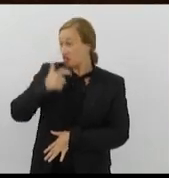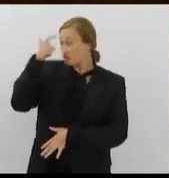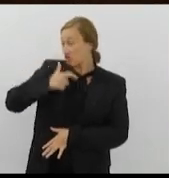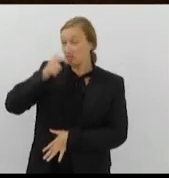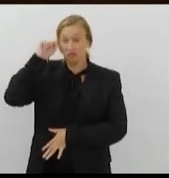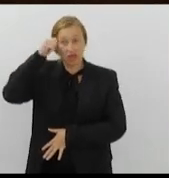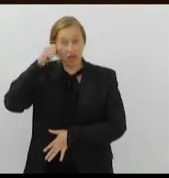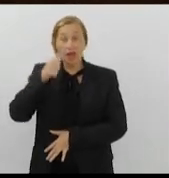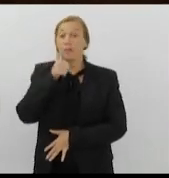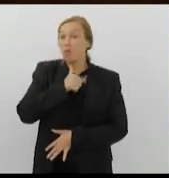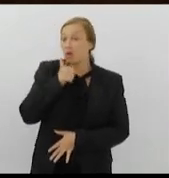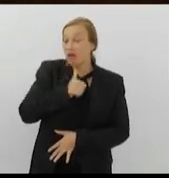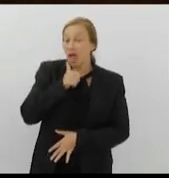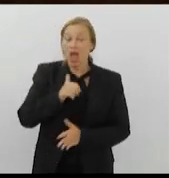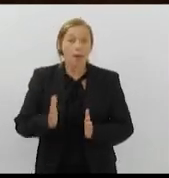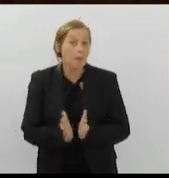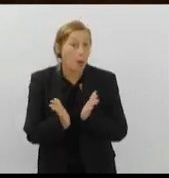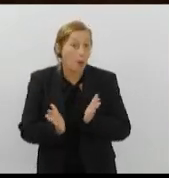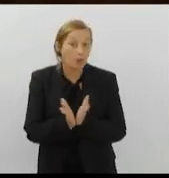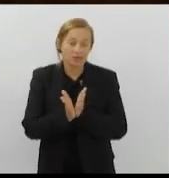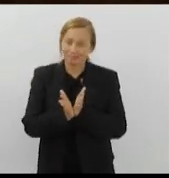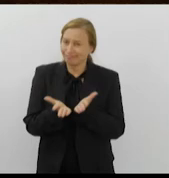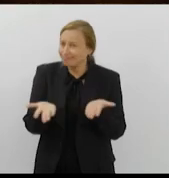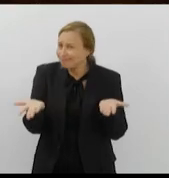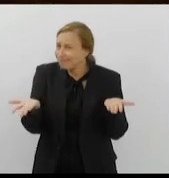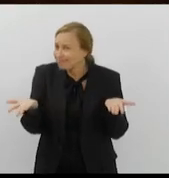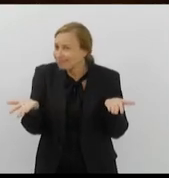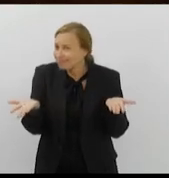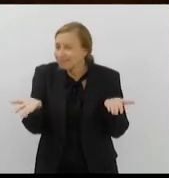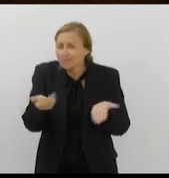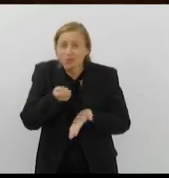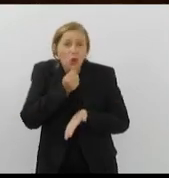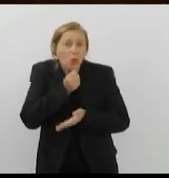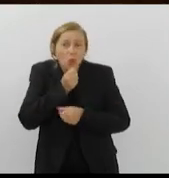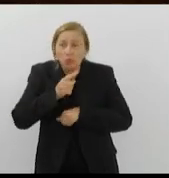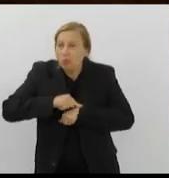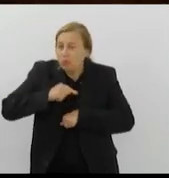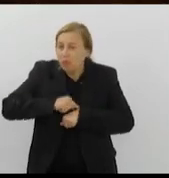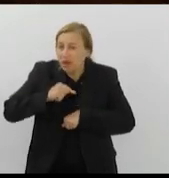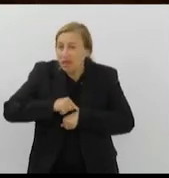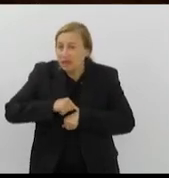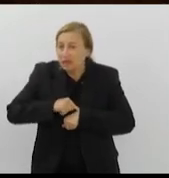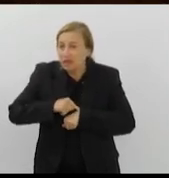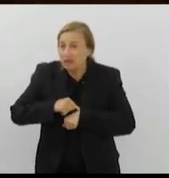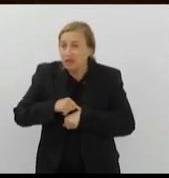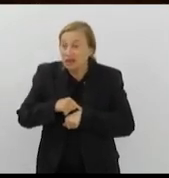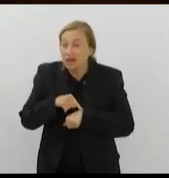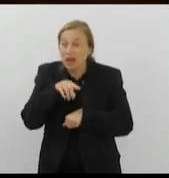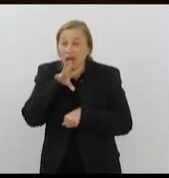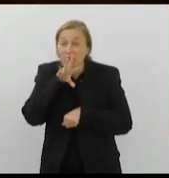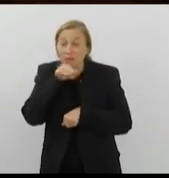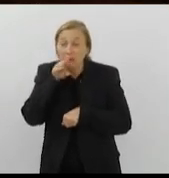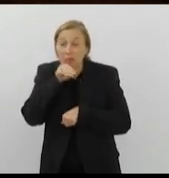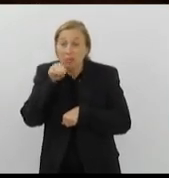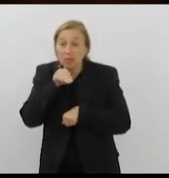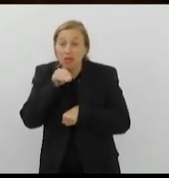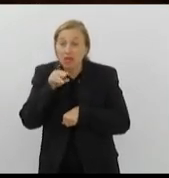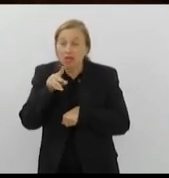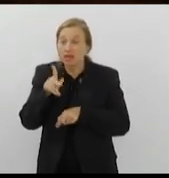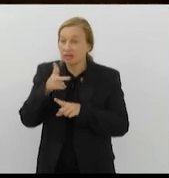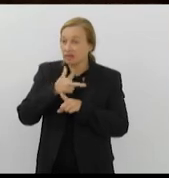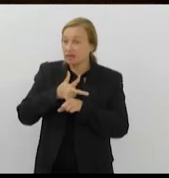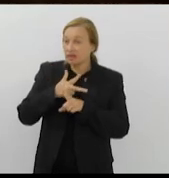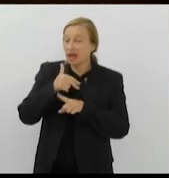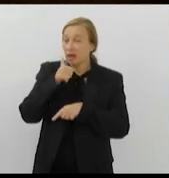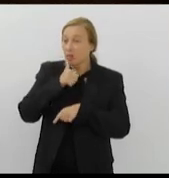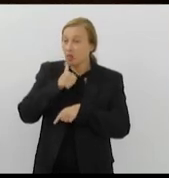mulher, que ela é pobre. Em momento algum, essa pantomima saiu da boca da atleta vitoriosa